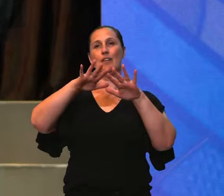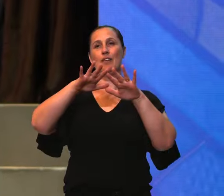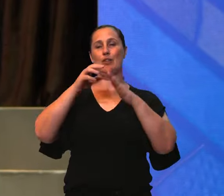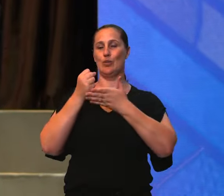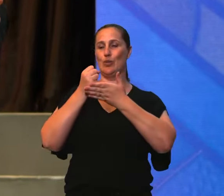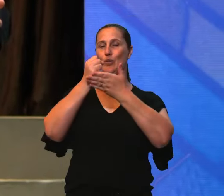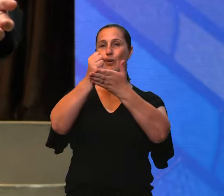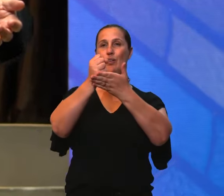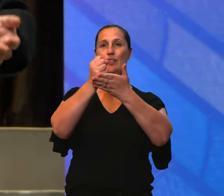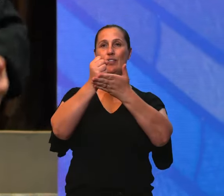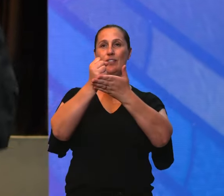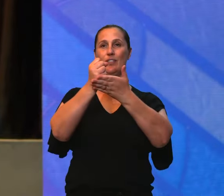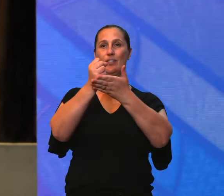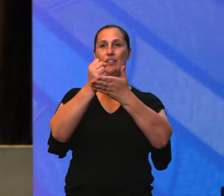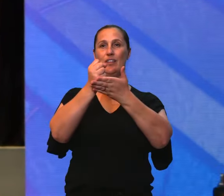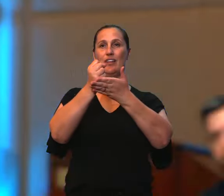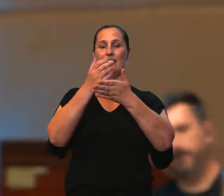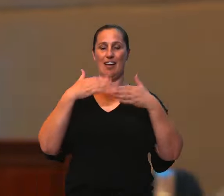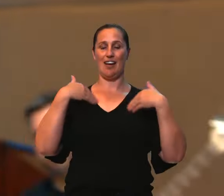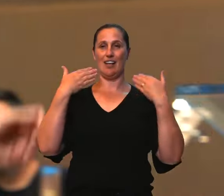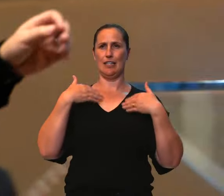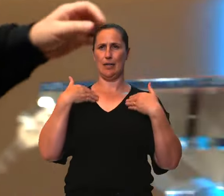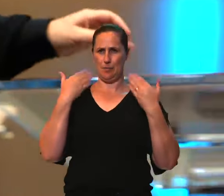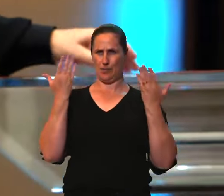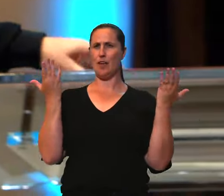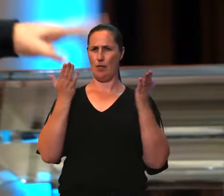Alegria feche os seus